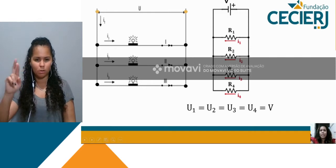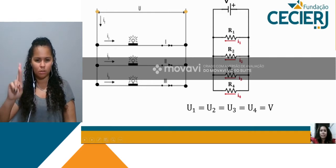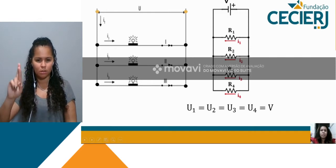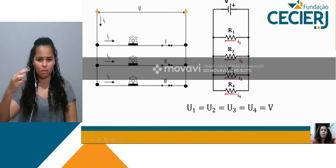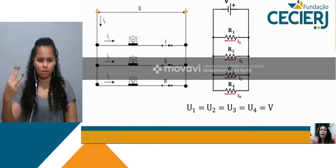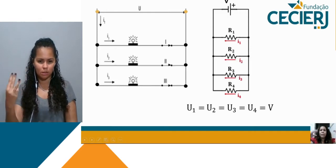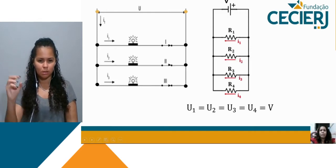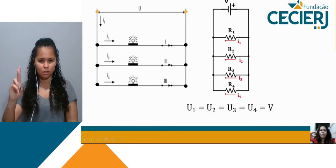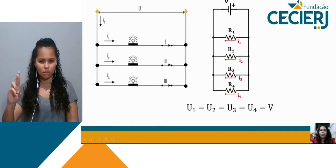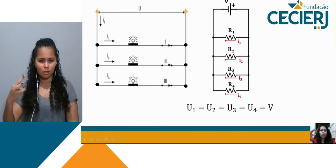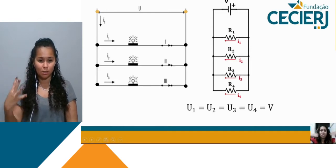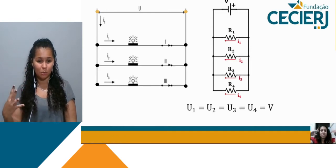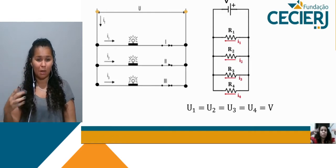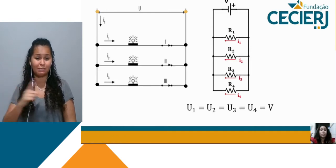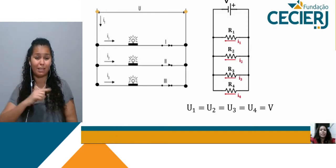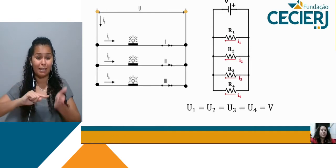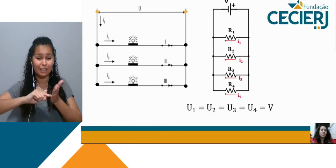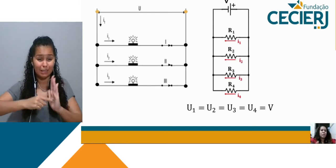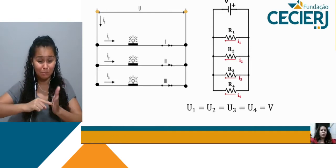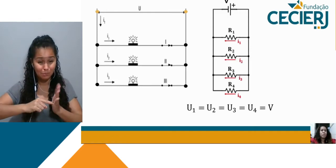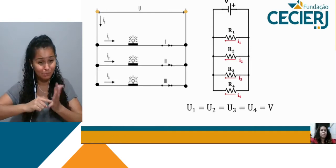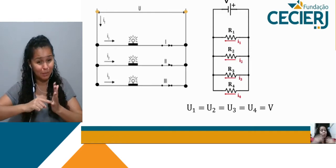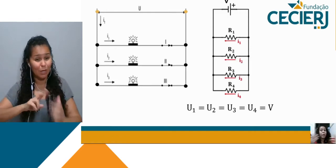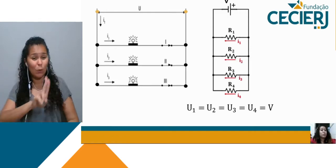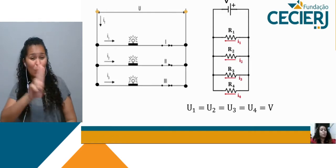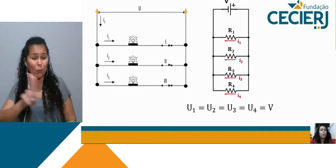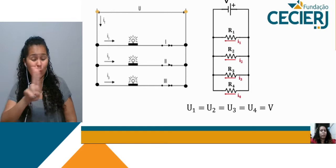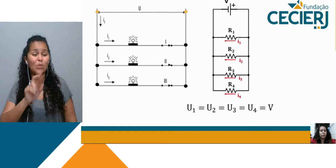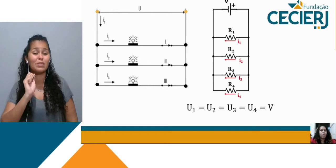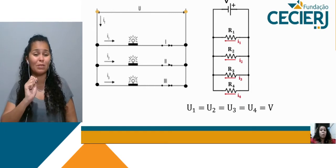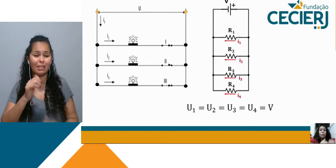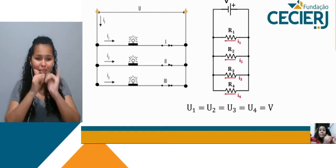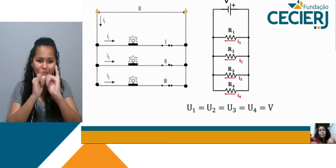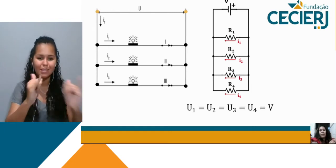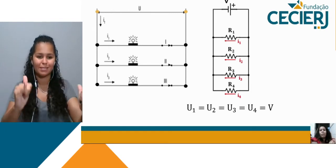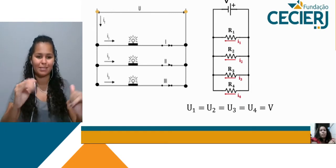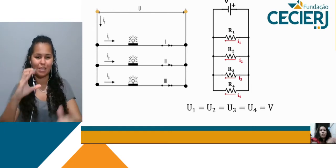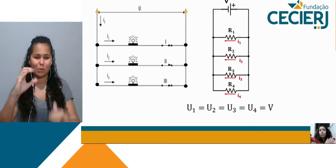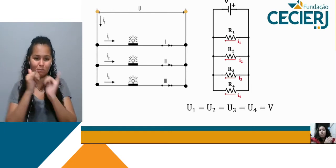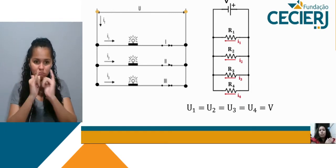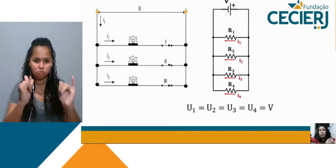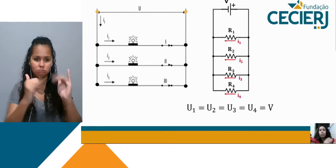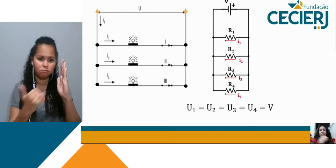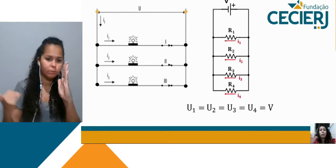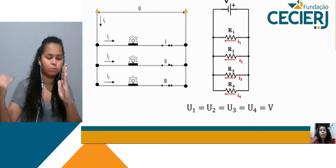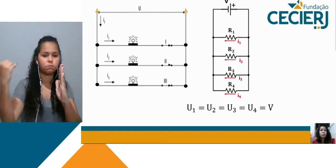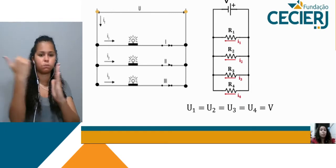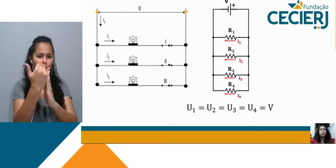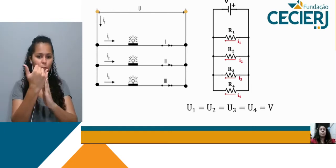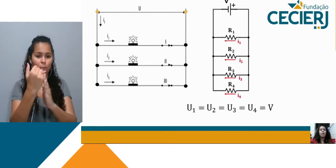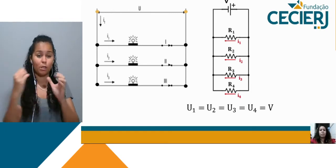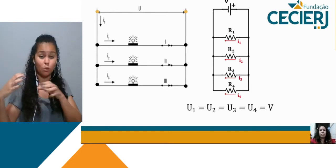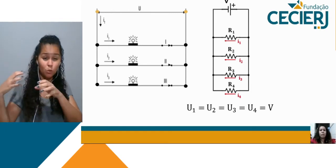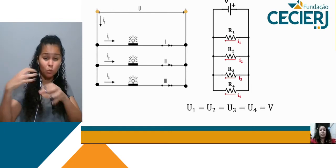um deles, aparelhos eletrônicos gastam muita energia, ou seja, tem uma corrente muito alta. Quando você pega a corrente de todo mundo junto, dá uma corrente